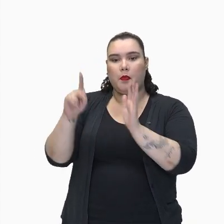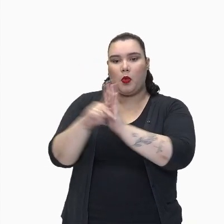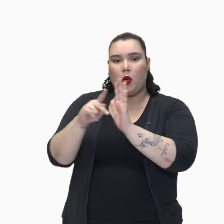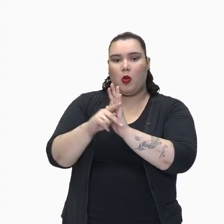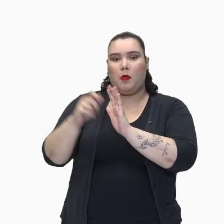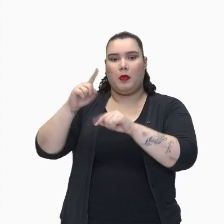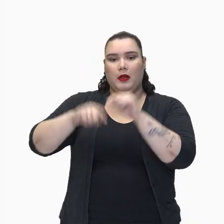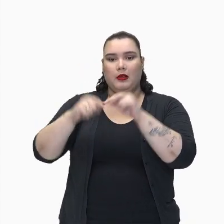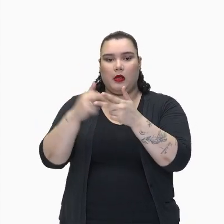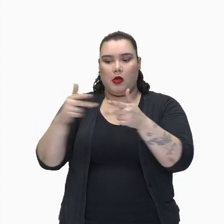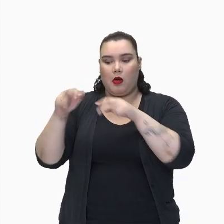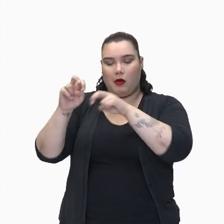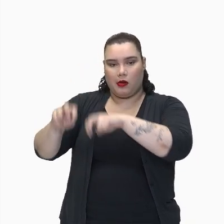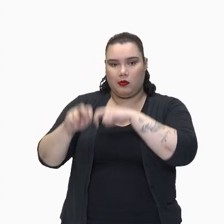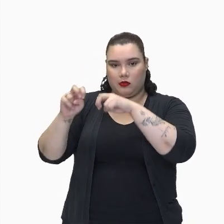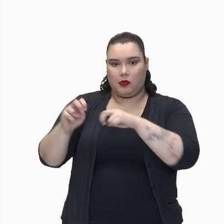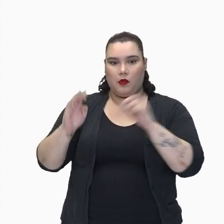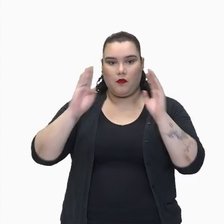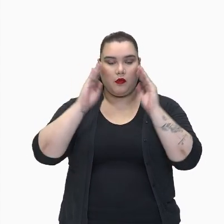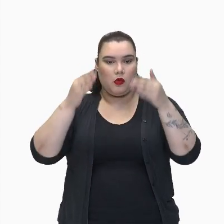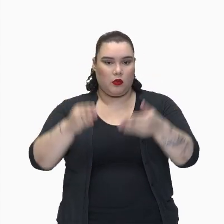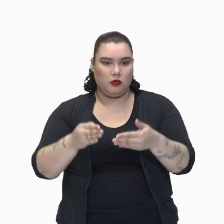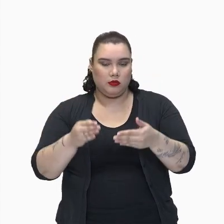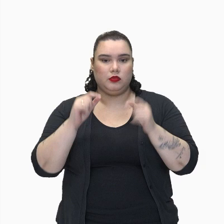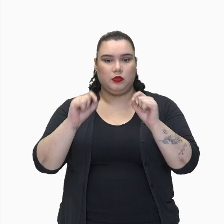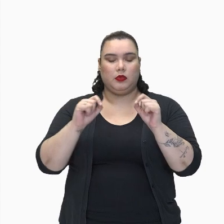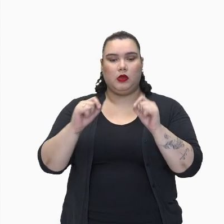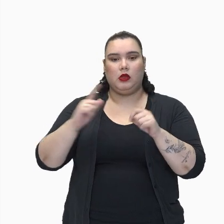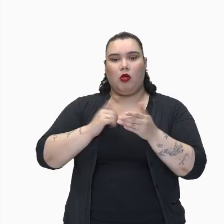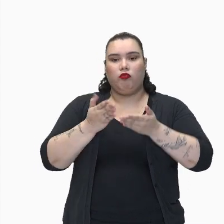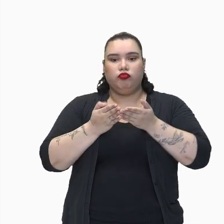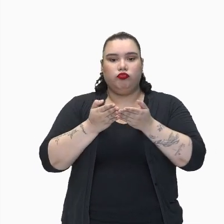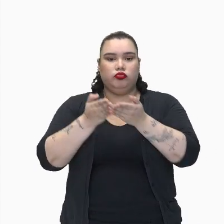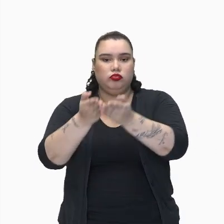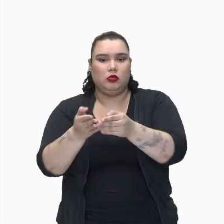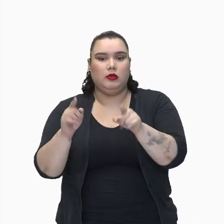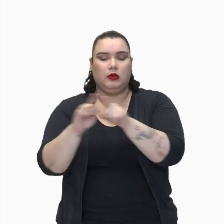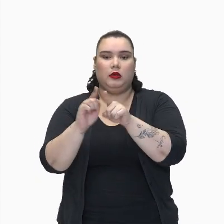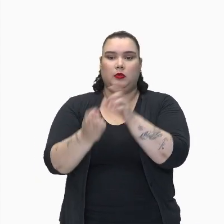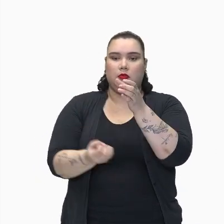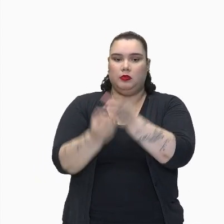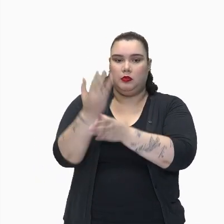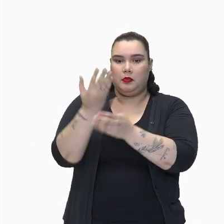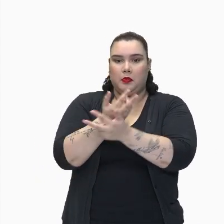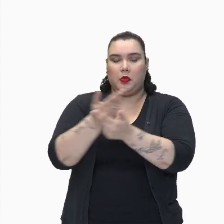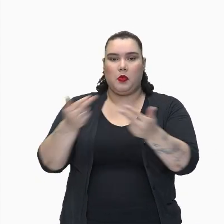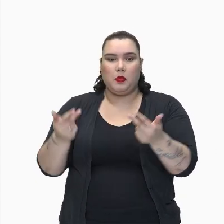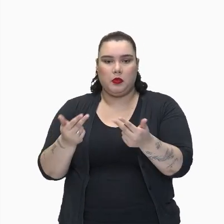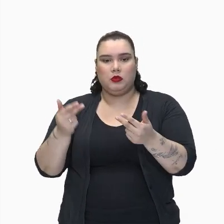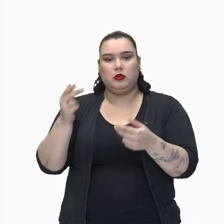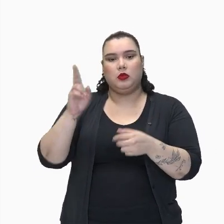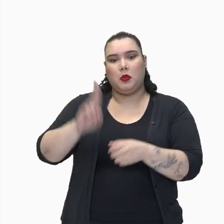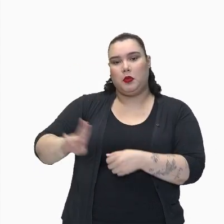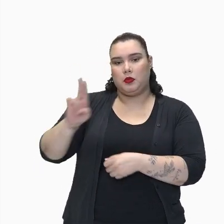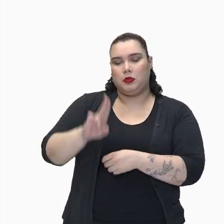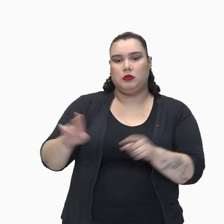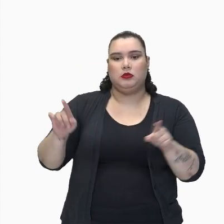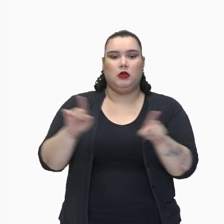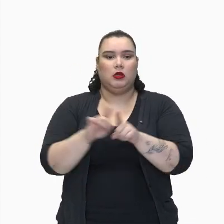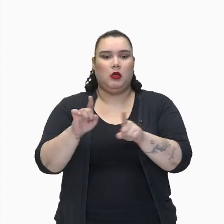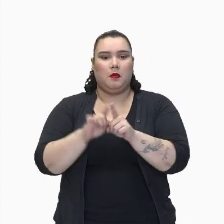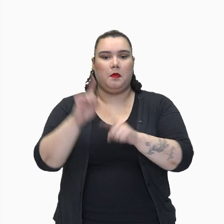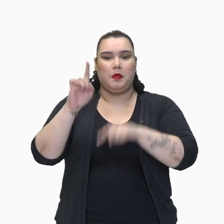produtos agrícolas, esses destinados à exportação e à produção de bens de consumo também